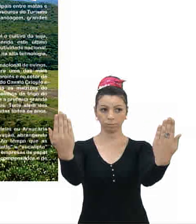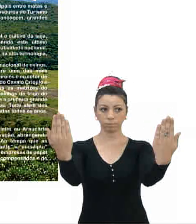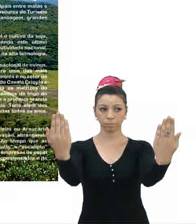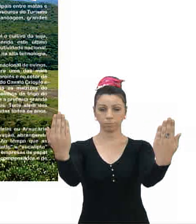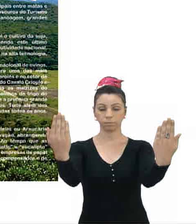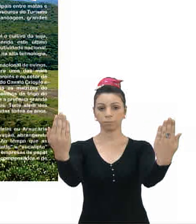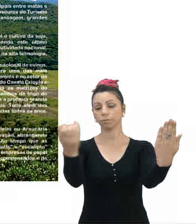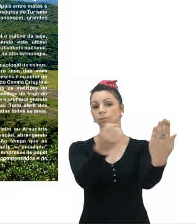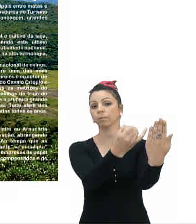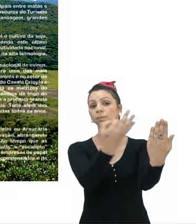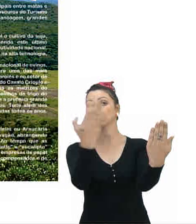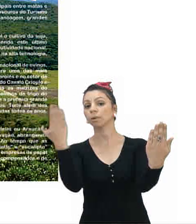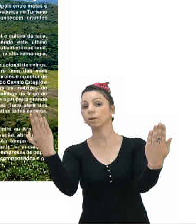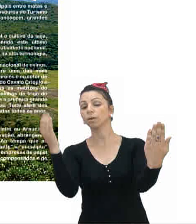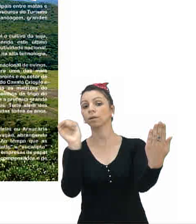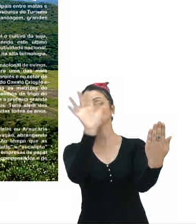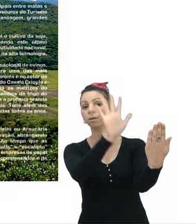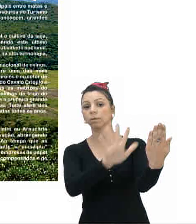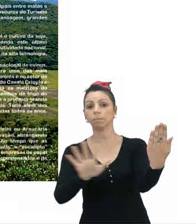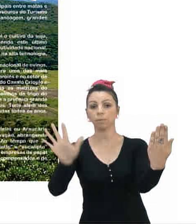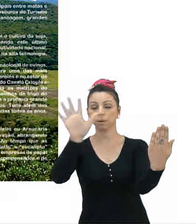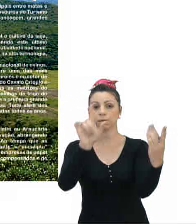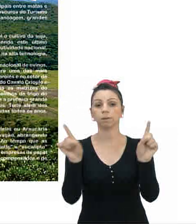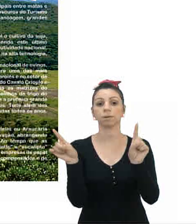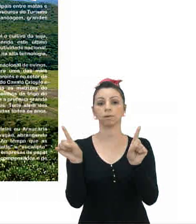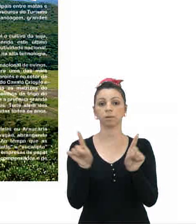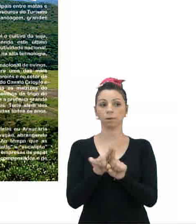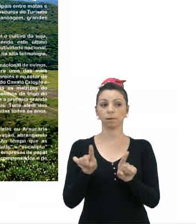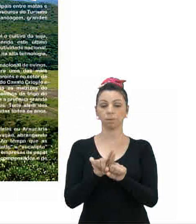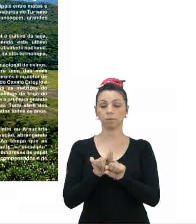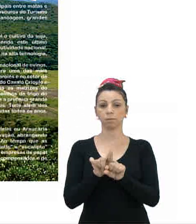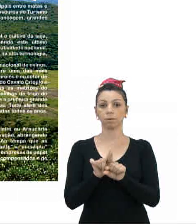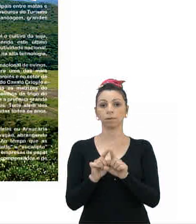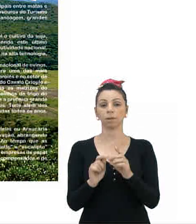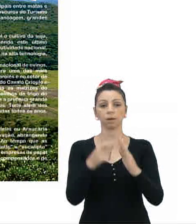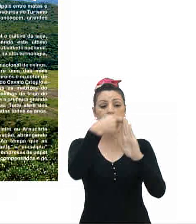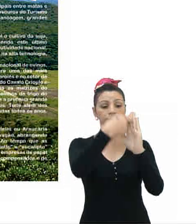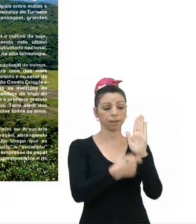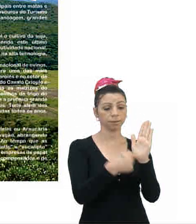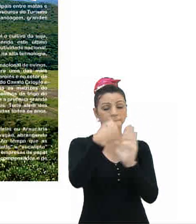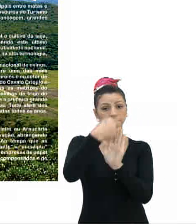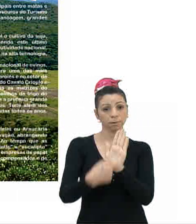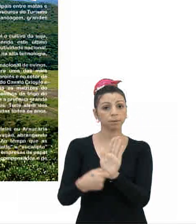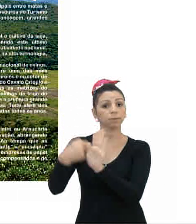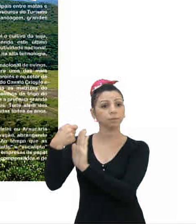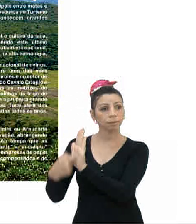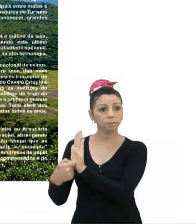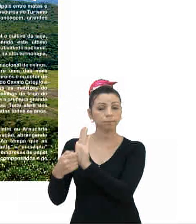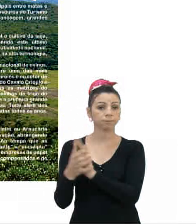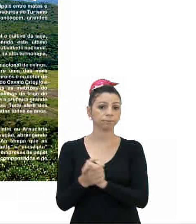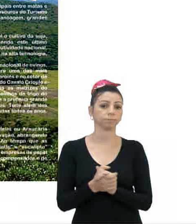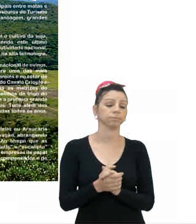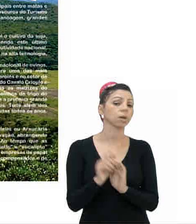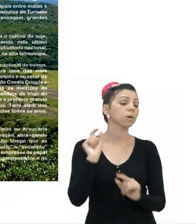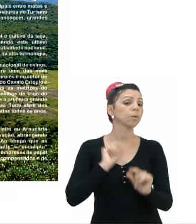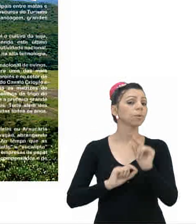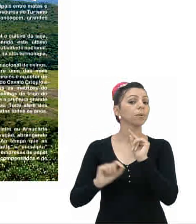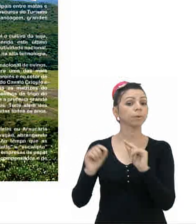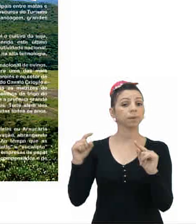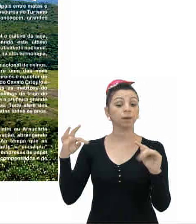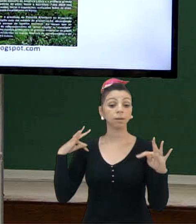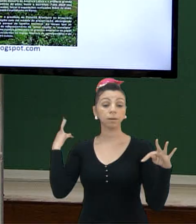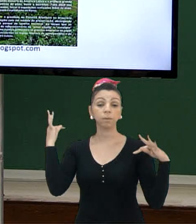tenho algumas imagens e depois muito texto. Eu tenho aqui escrito o que esse